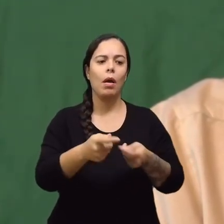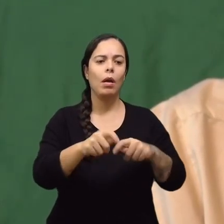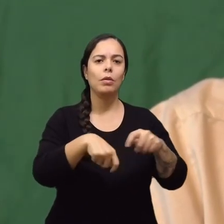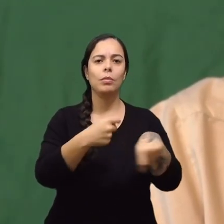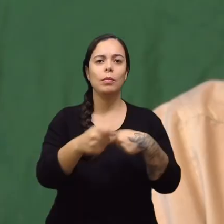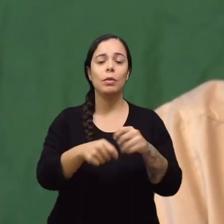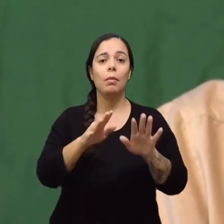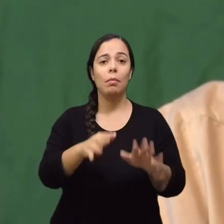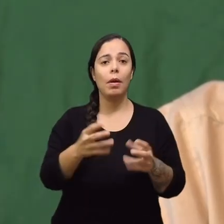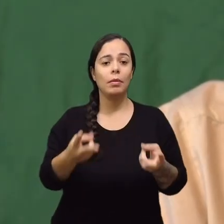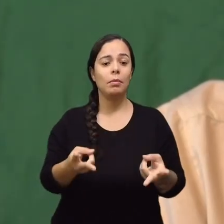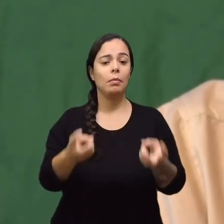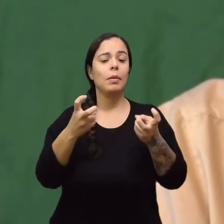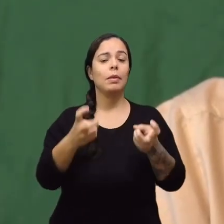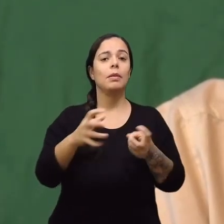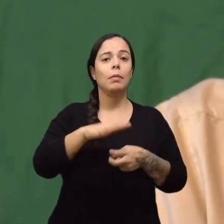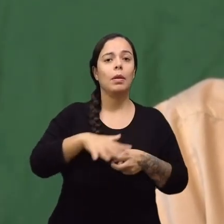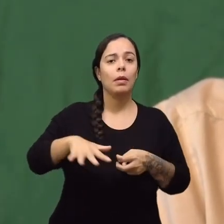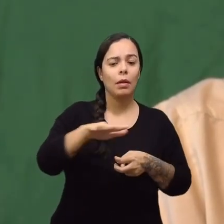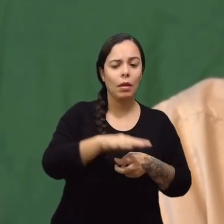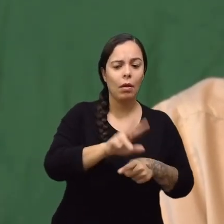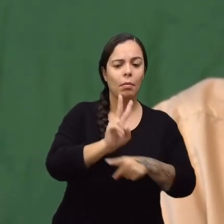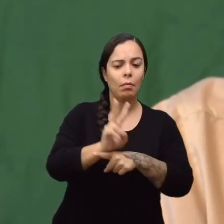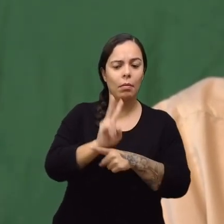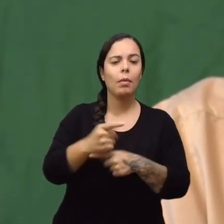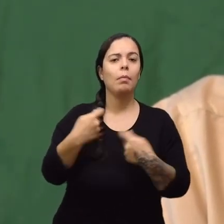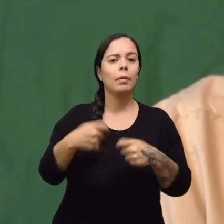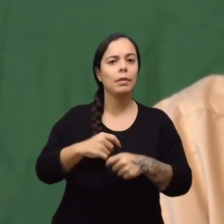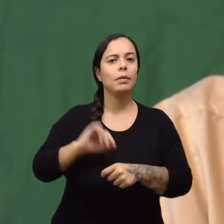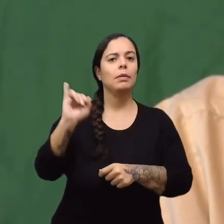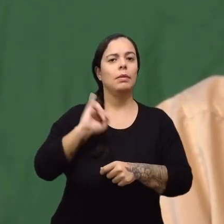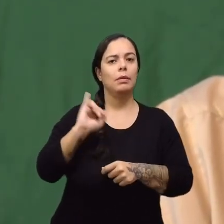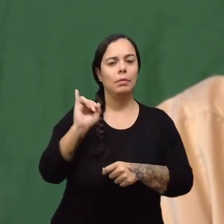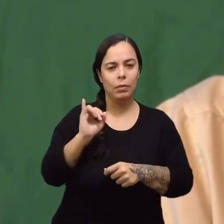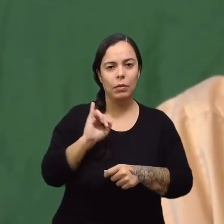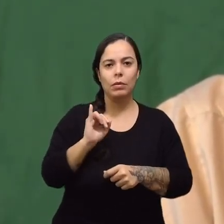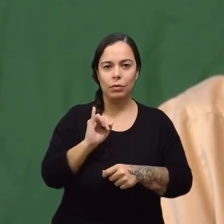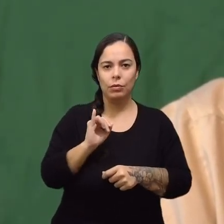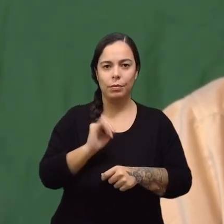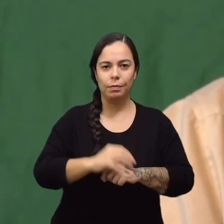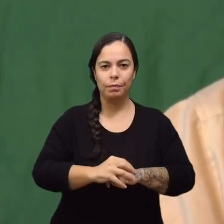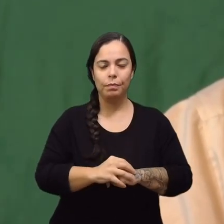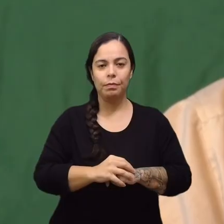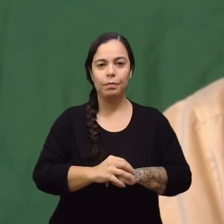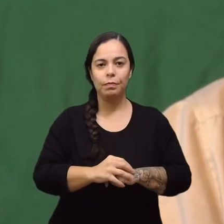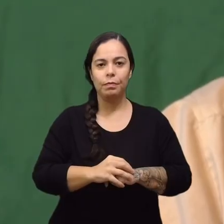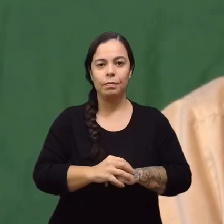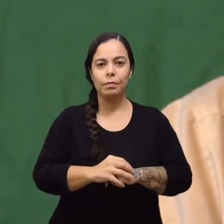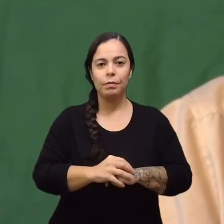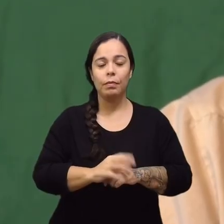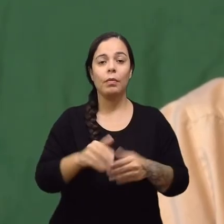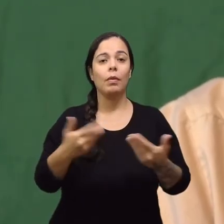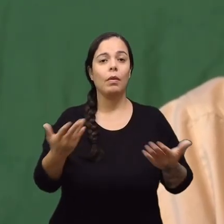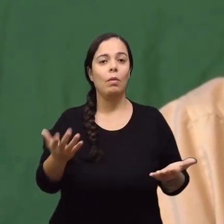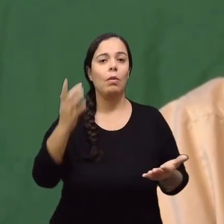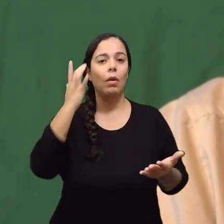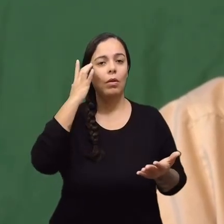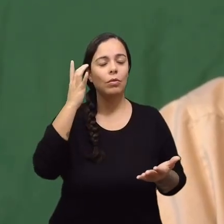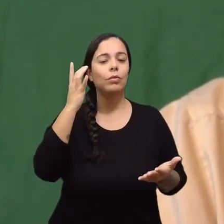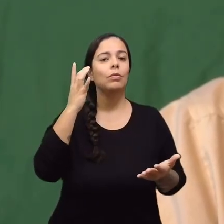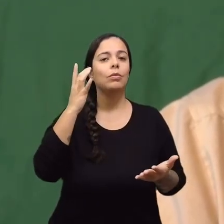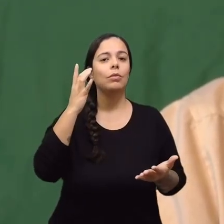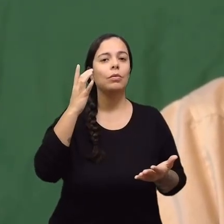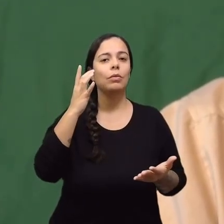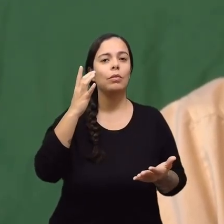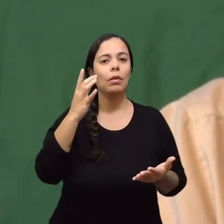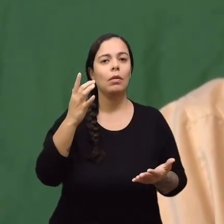de amortecimento, no sentido de perceber a importância de proteger esses sítios arqueológicos que estão dispostos ali. Então acho que